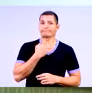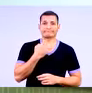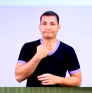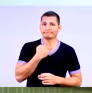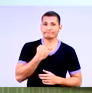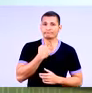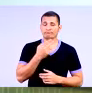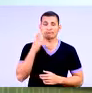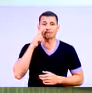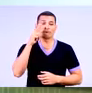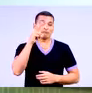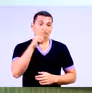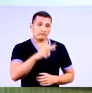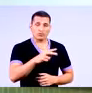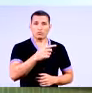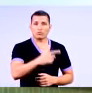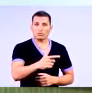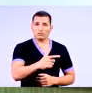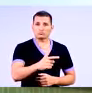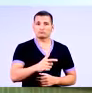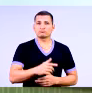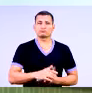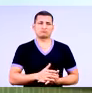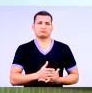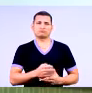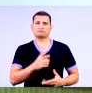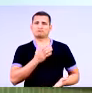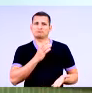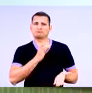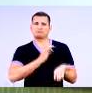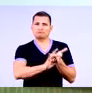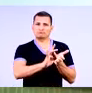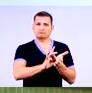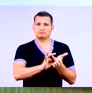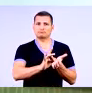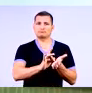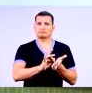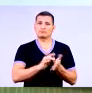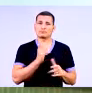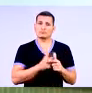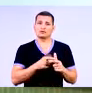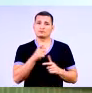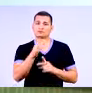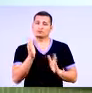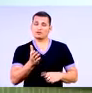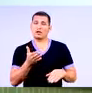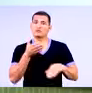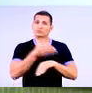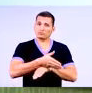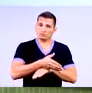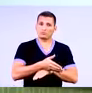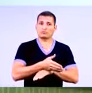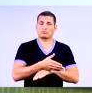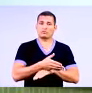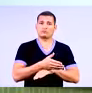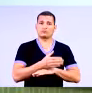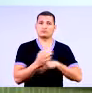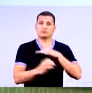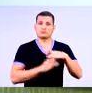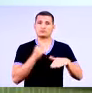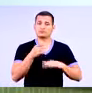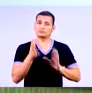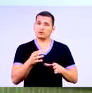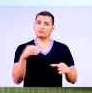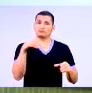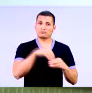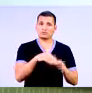vendo o outro como um rival, né? Porque você já entrou na empresa, você faz parte daquele grupo,